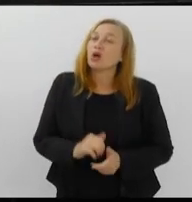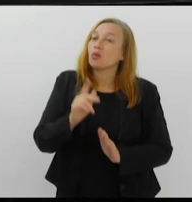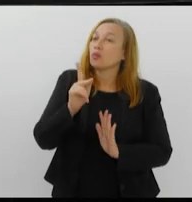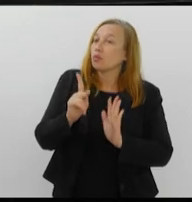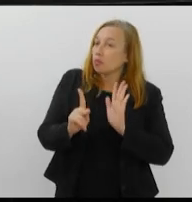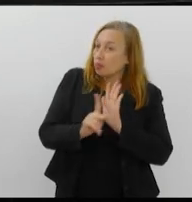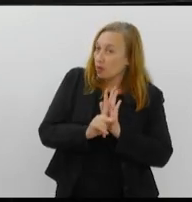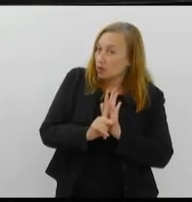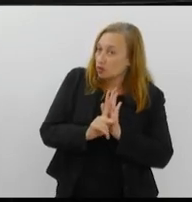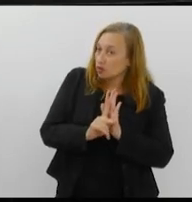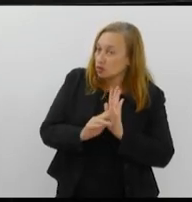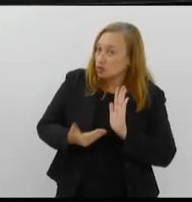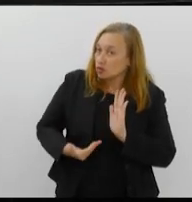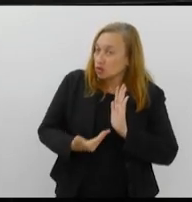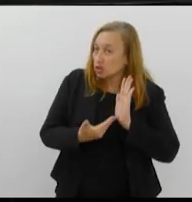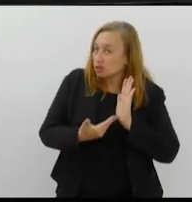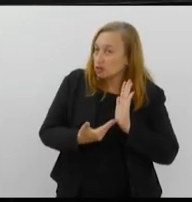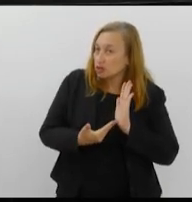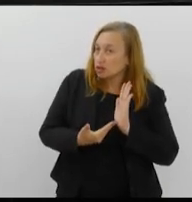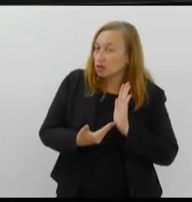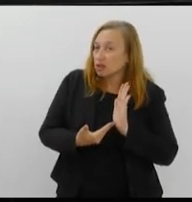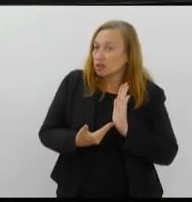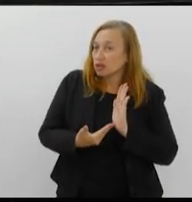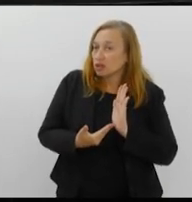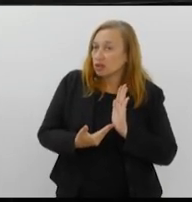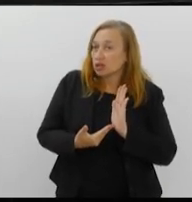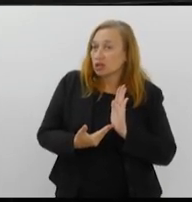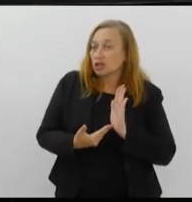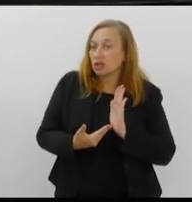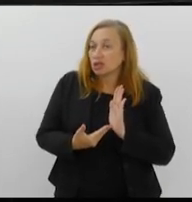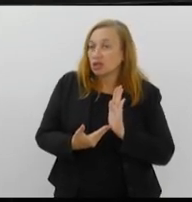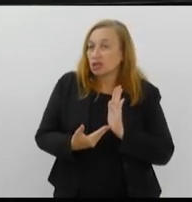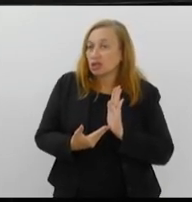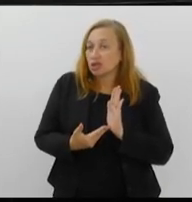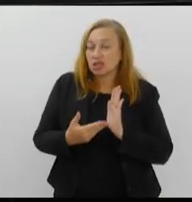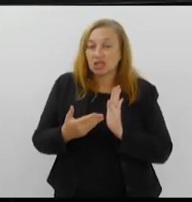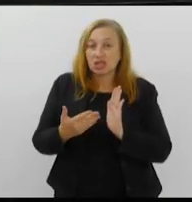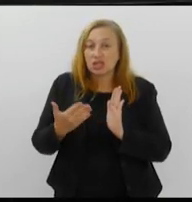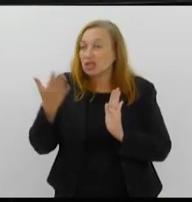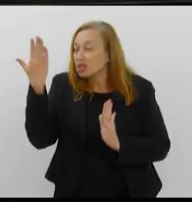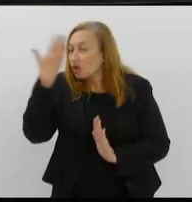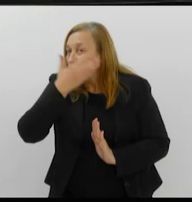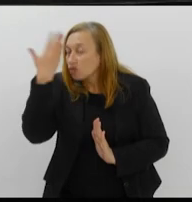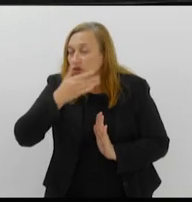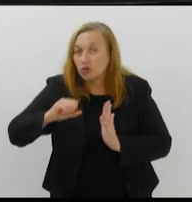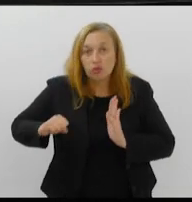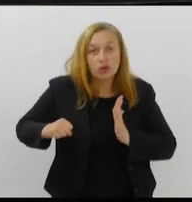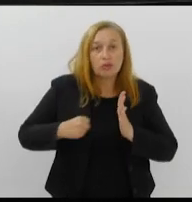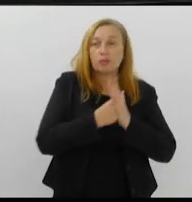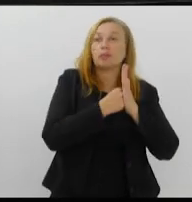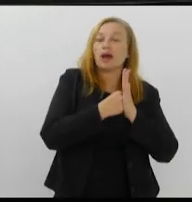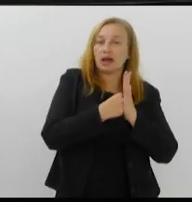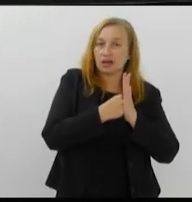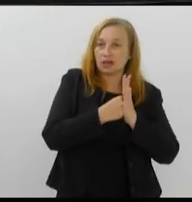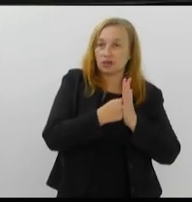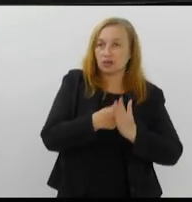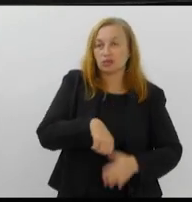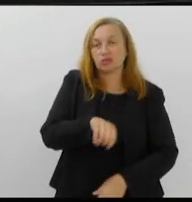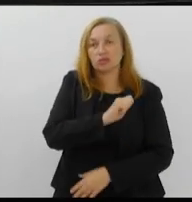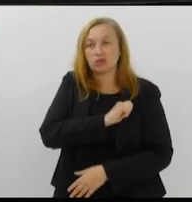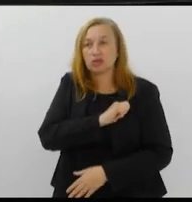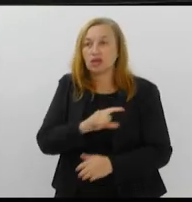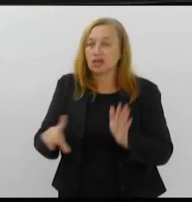projetos que não mediram o impacto do incentivo nas